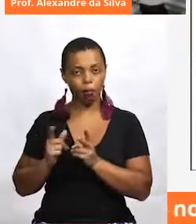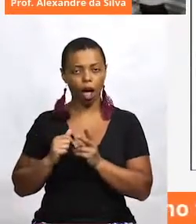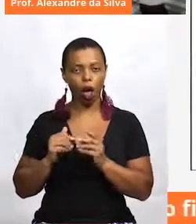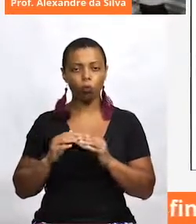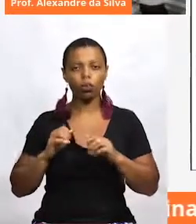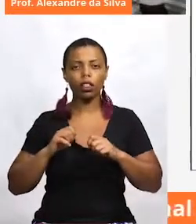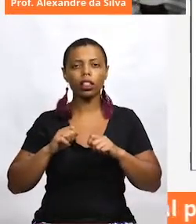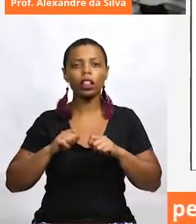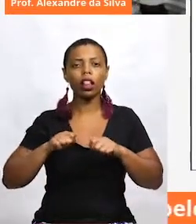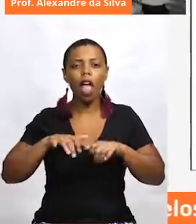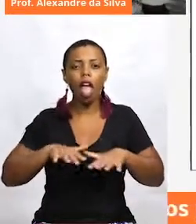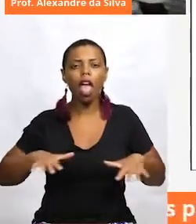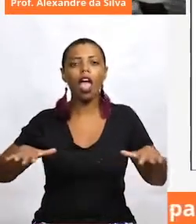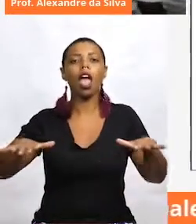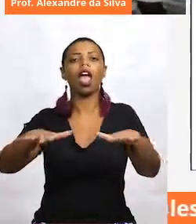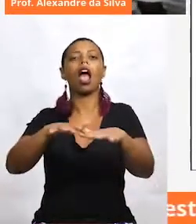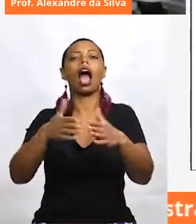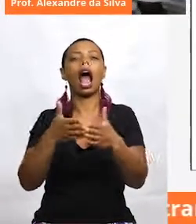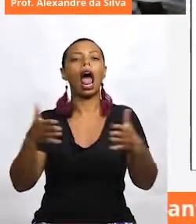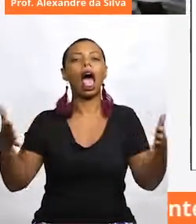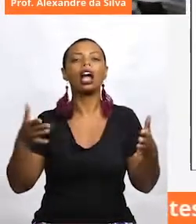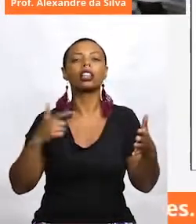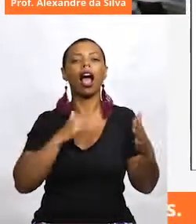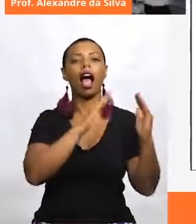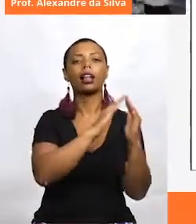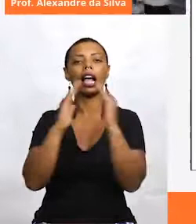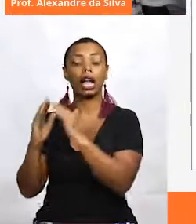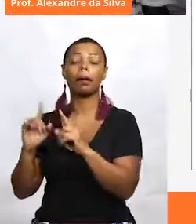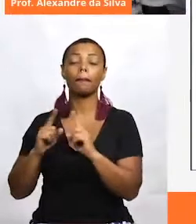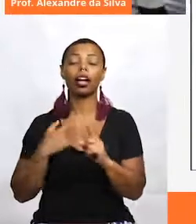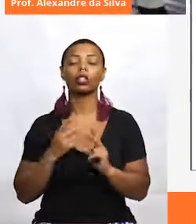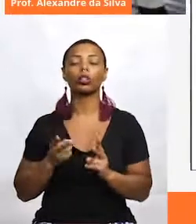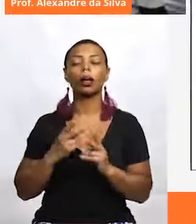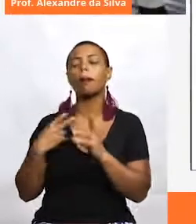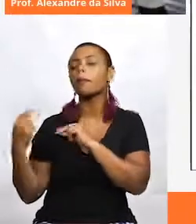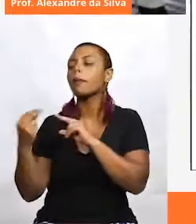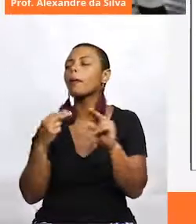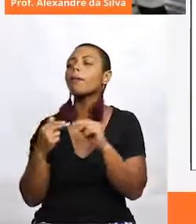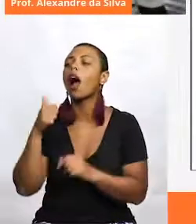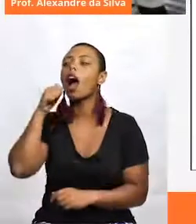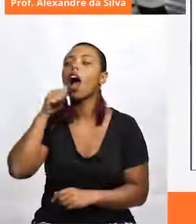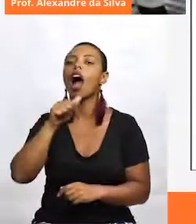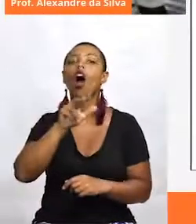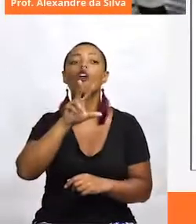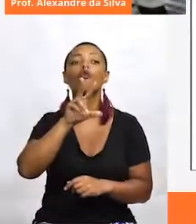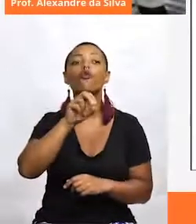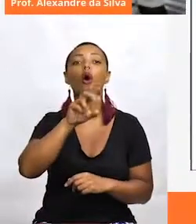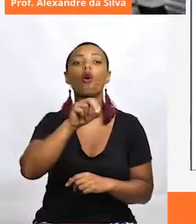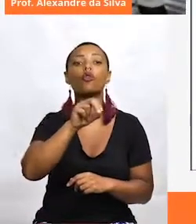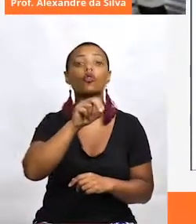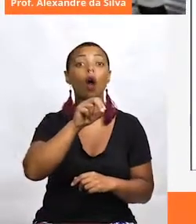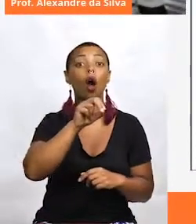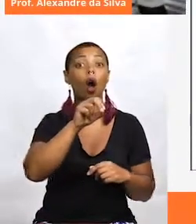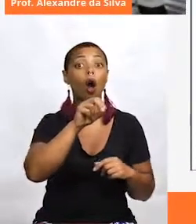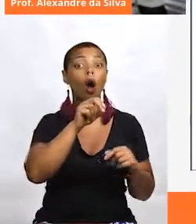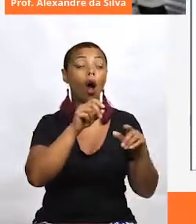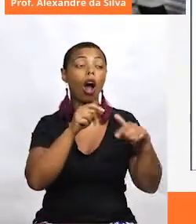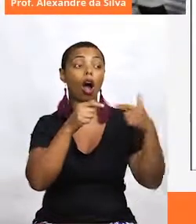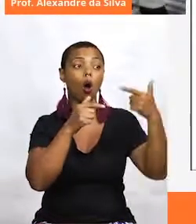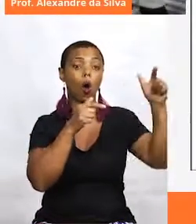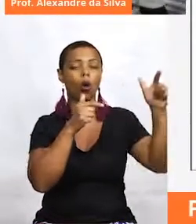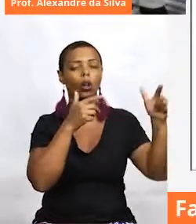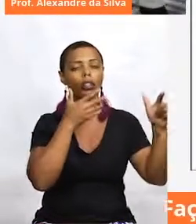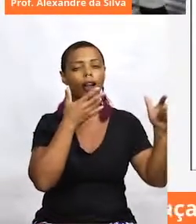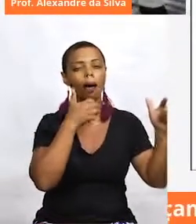casas, mas eu tinha muita conversa com a minha avó paterna, né, minha avó Sebastiana, e eu gosto dessa